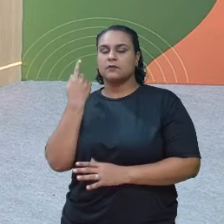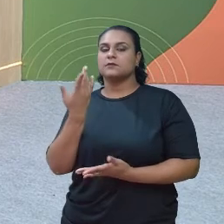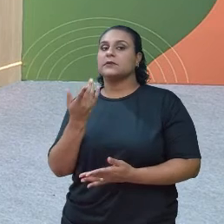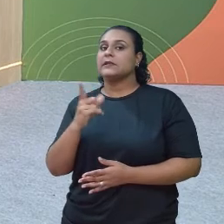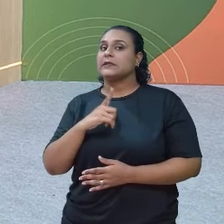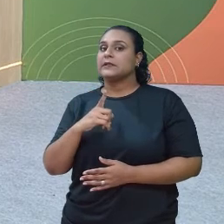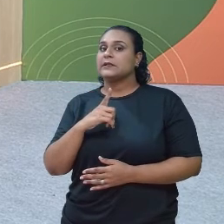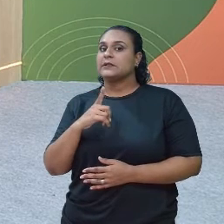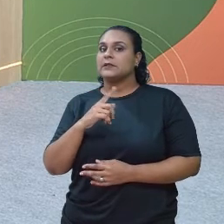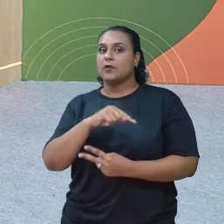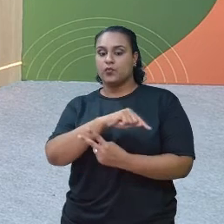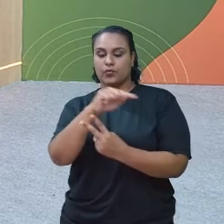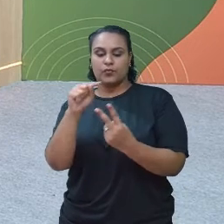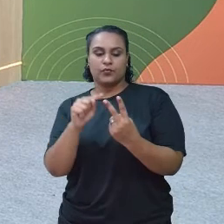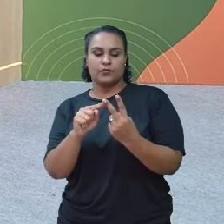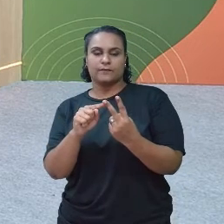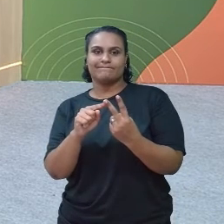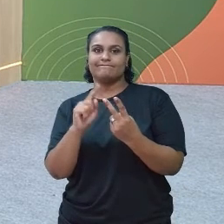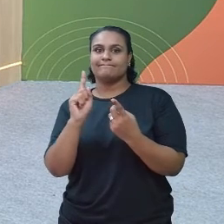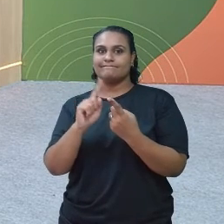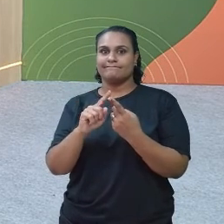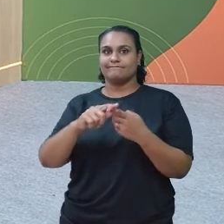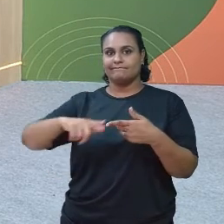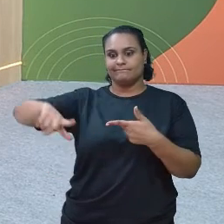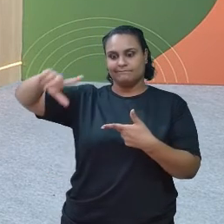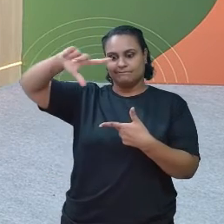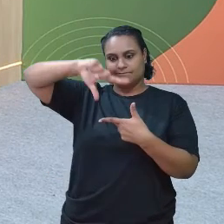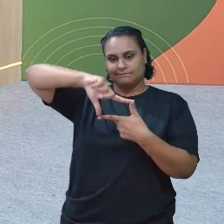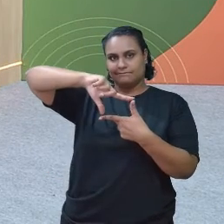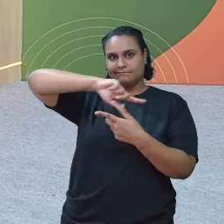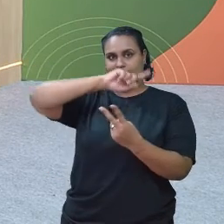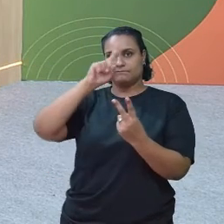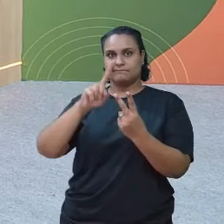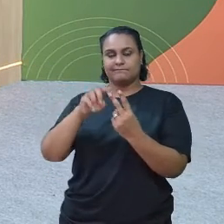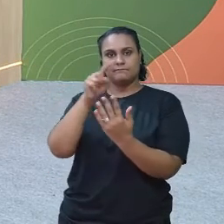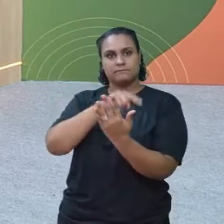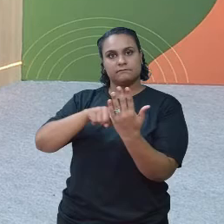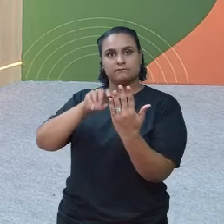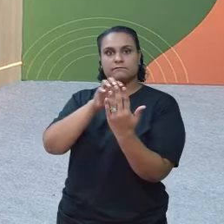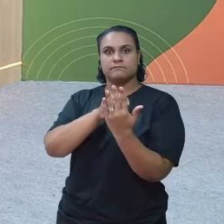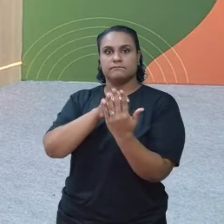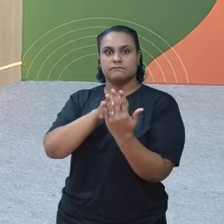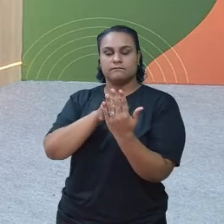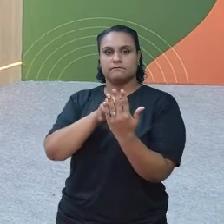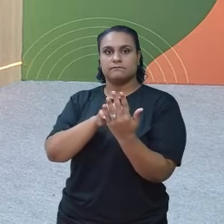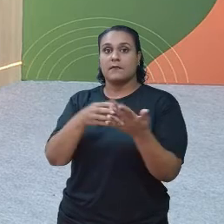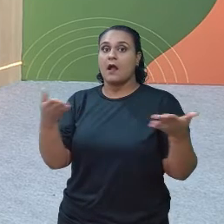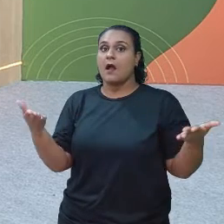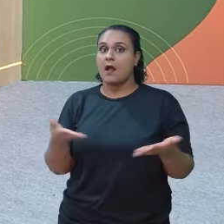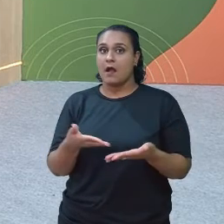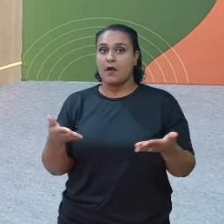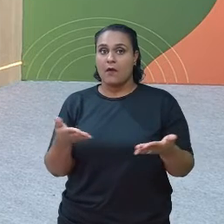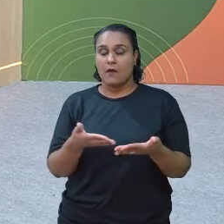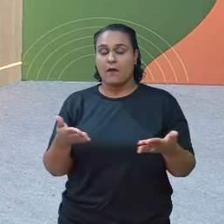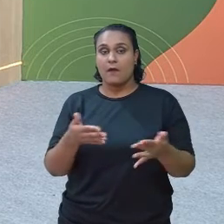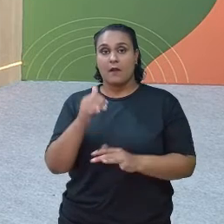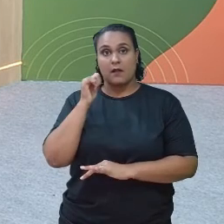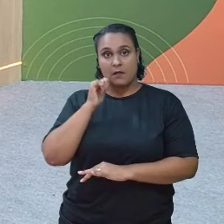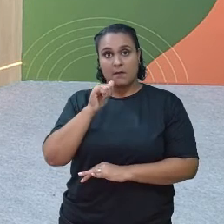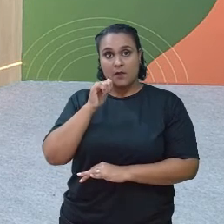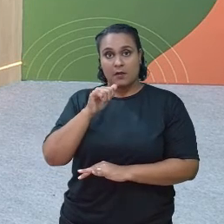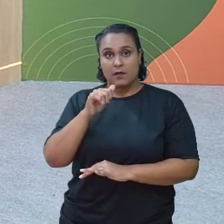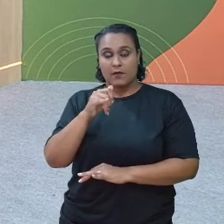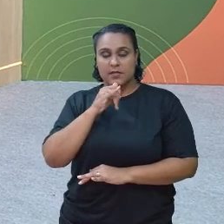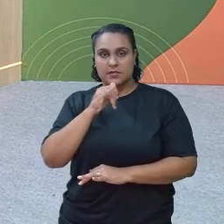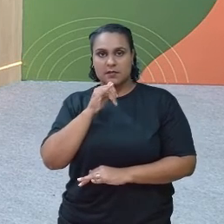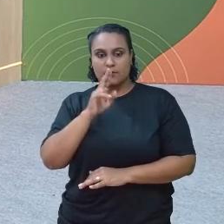2 situações, ou seja, a região retangular e a região circular, nessa situação aí da moça,